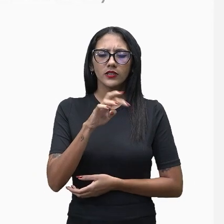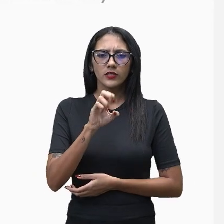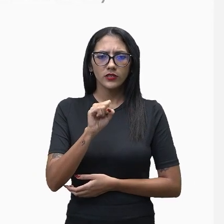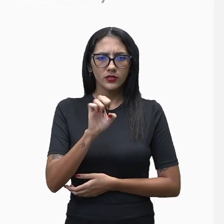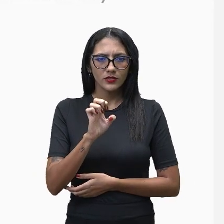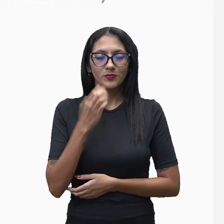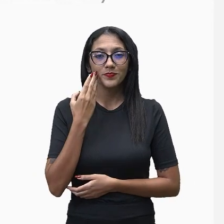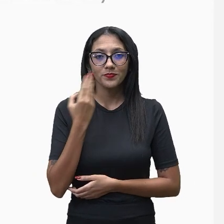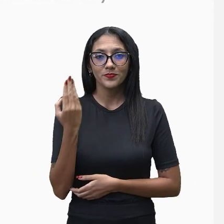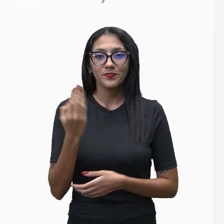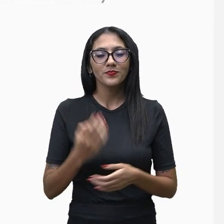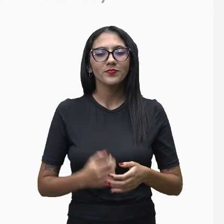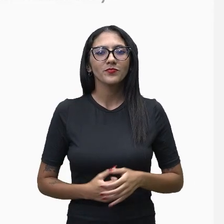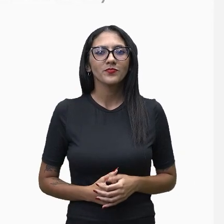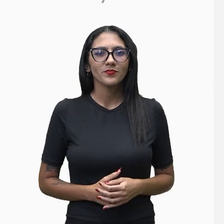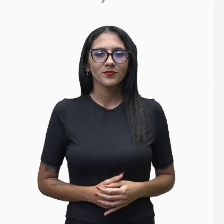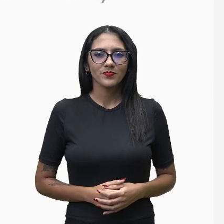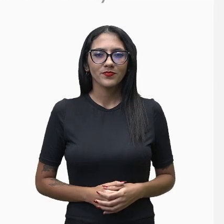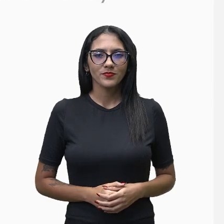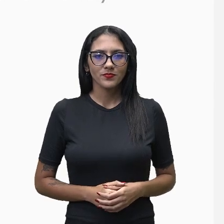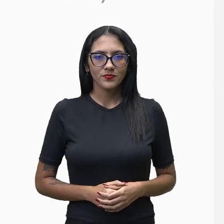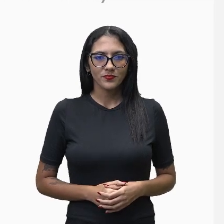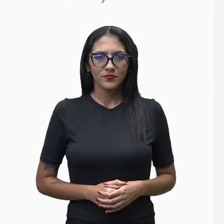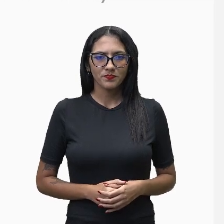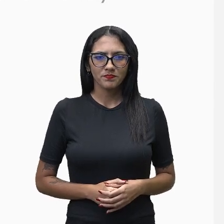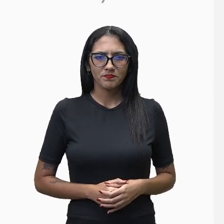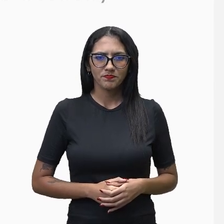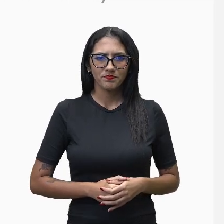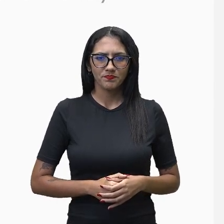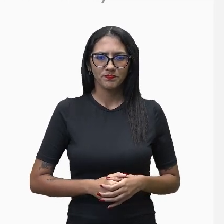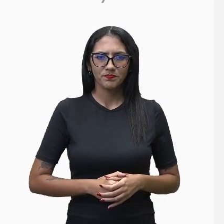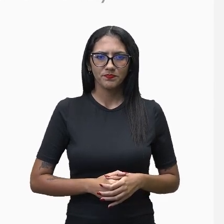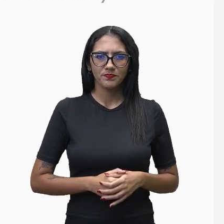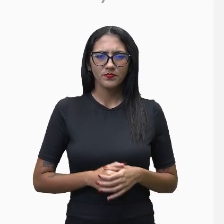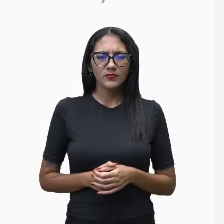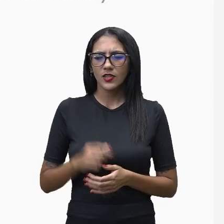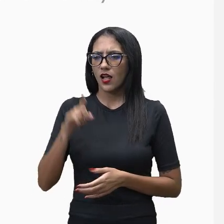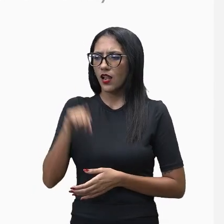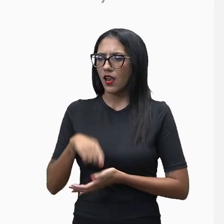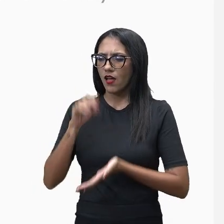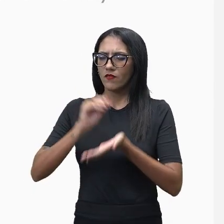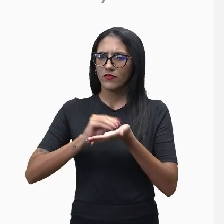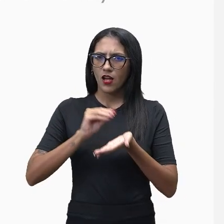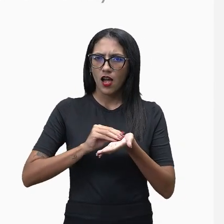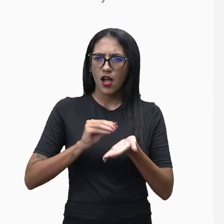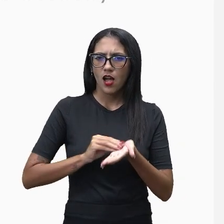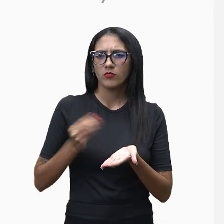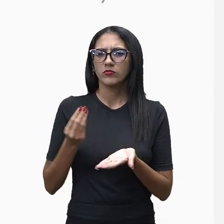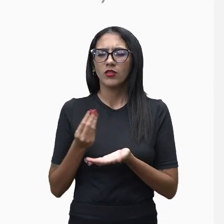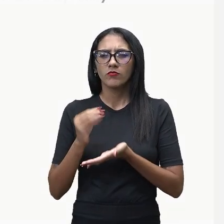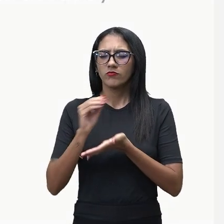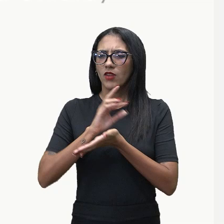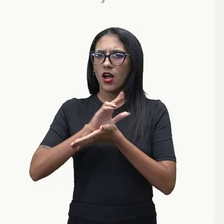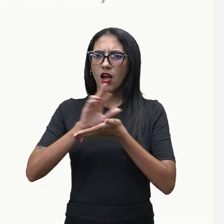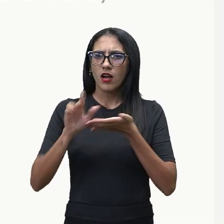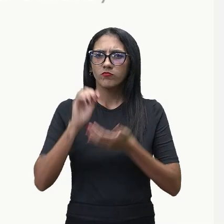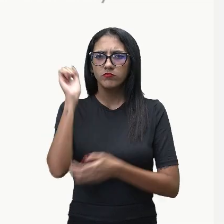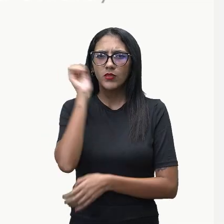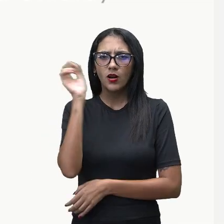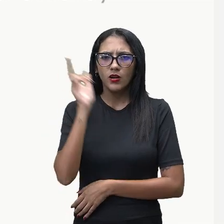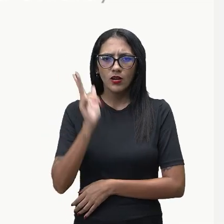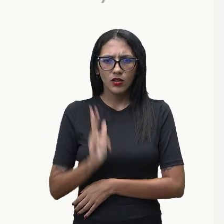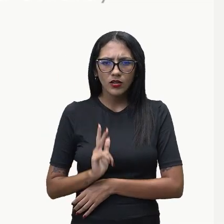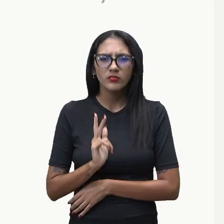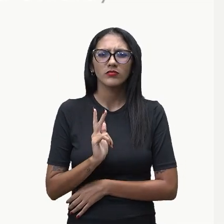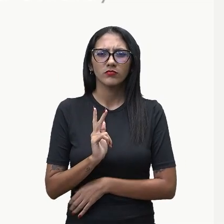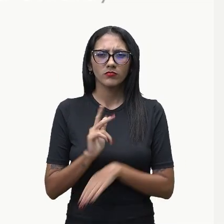Colocando aí para vocês. Não faltam ali os raios de artifício. Os trêmulos